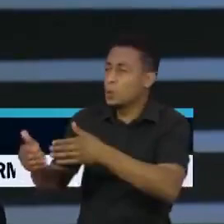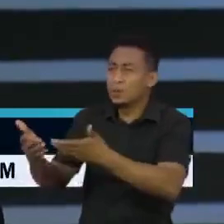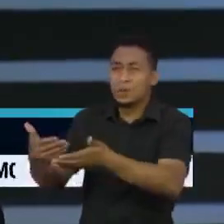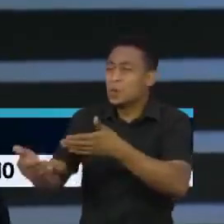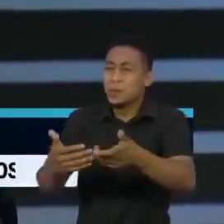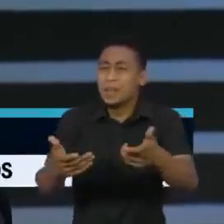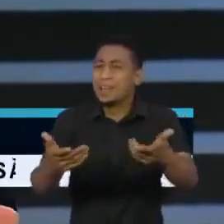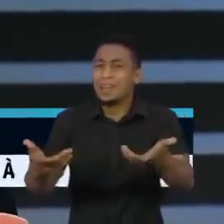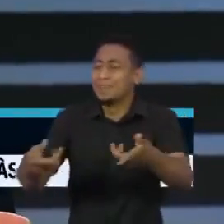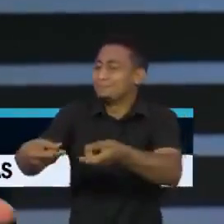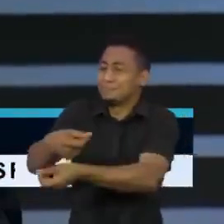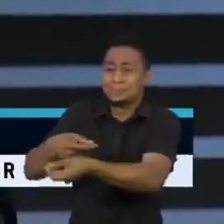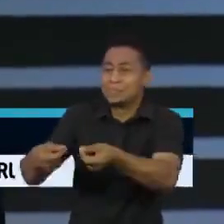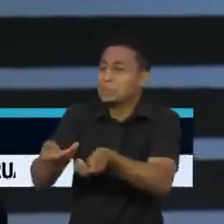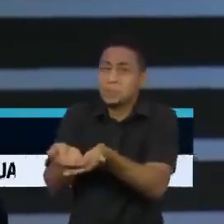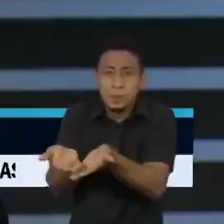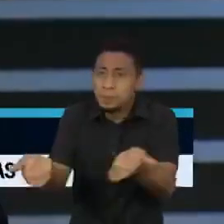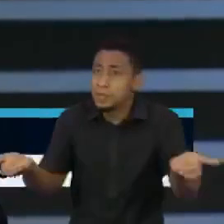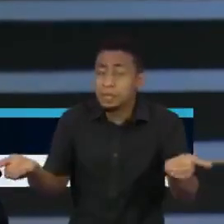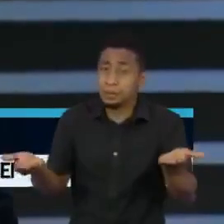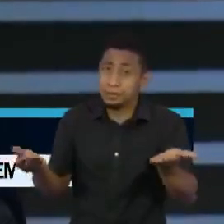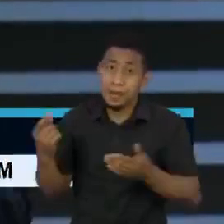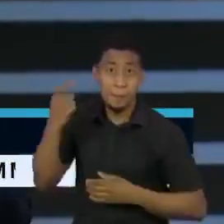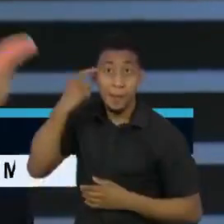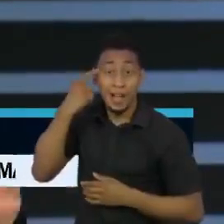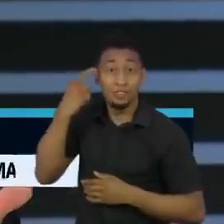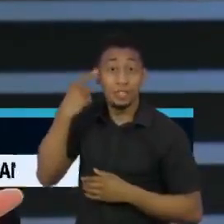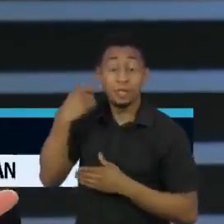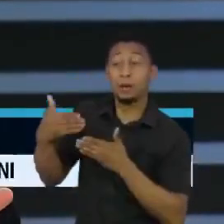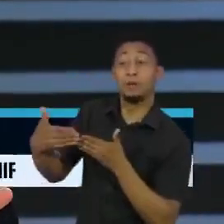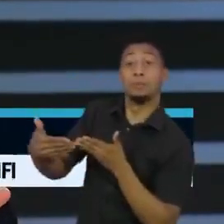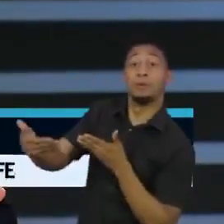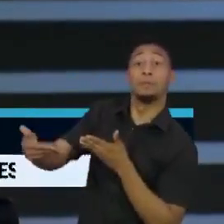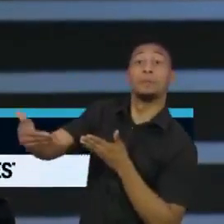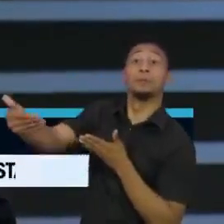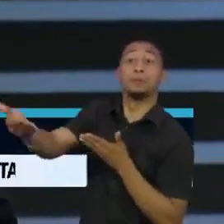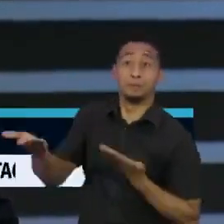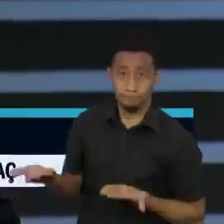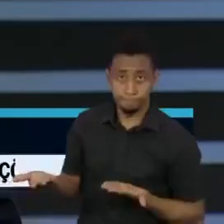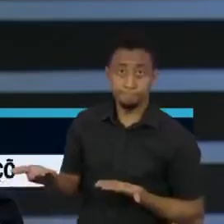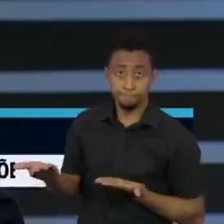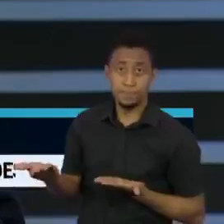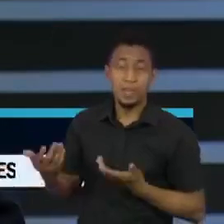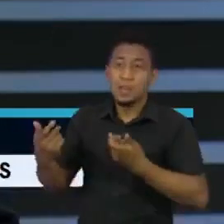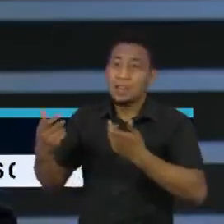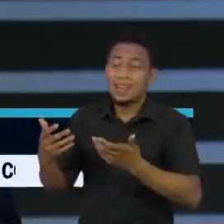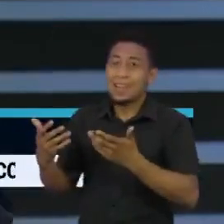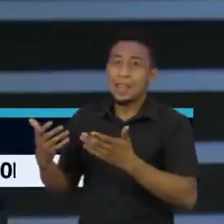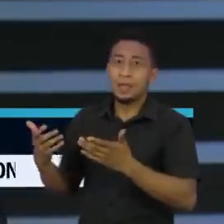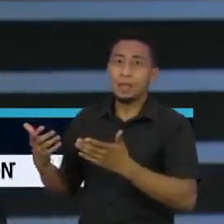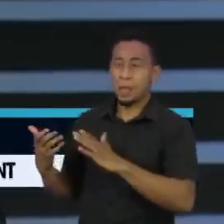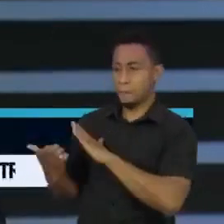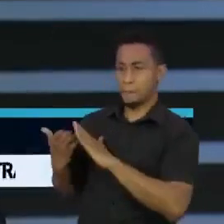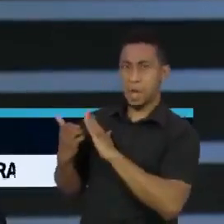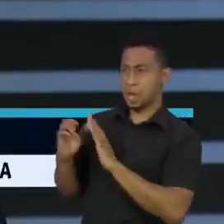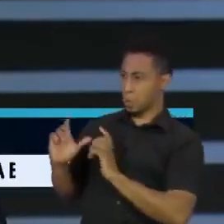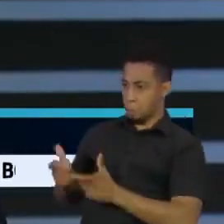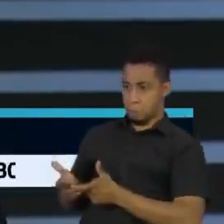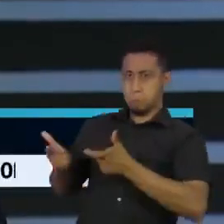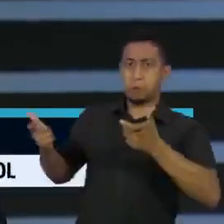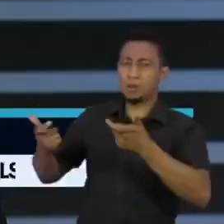e isso pode incluir a gente pensar no nosso longo prazo não sabe se a gente uma grande é uma grande empresa e etc Você